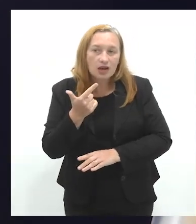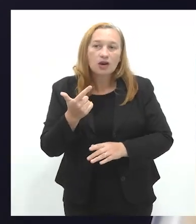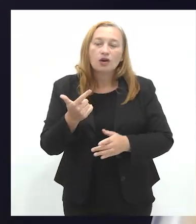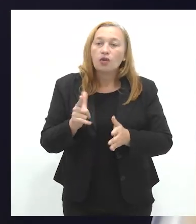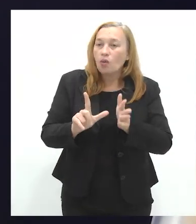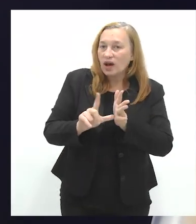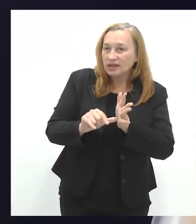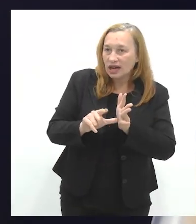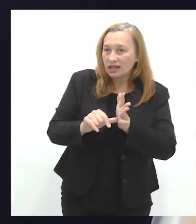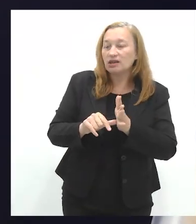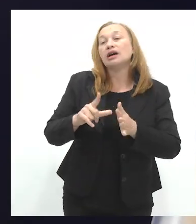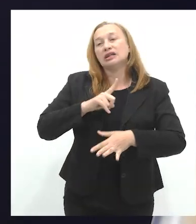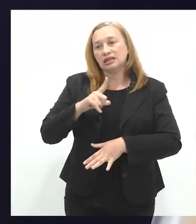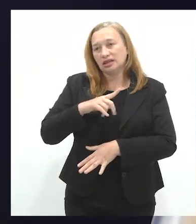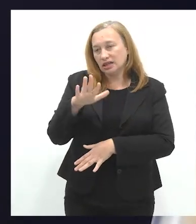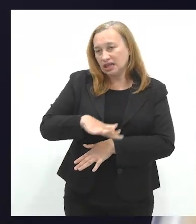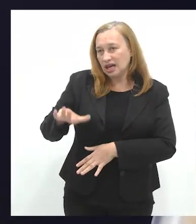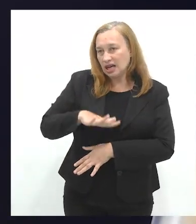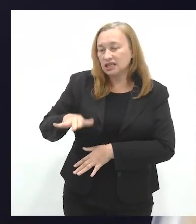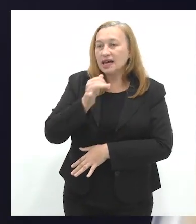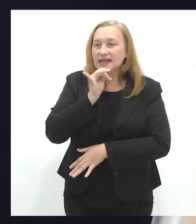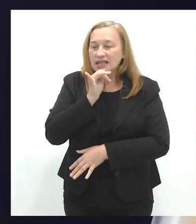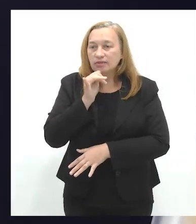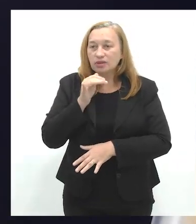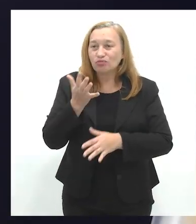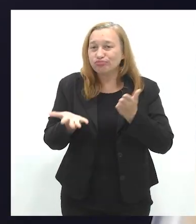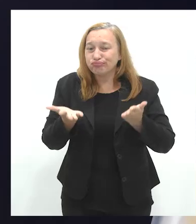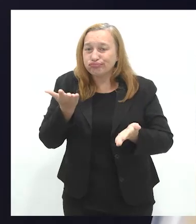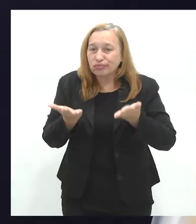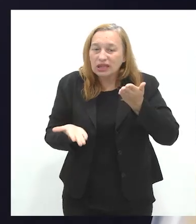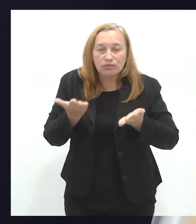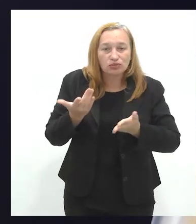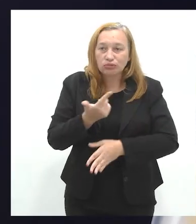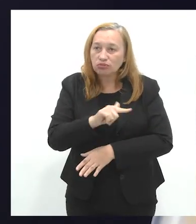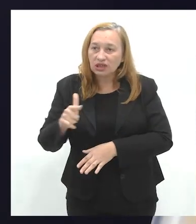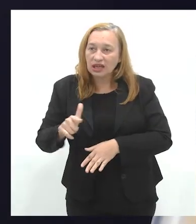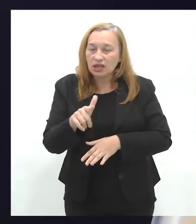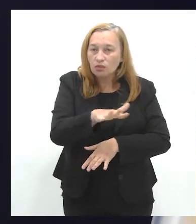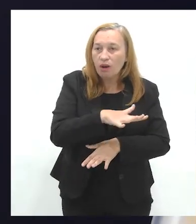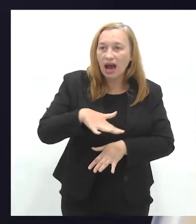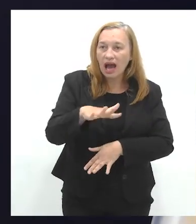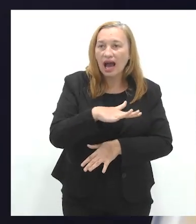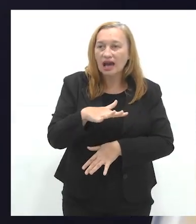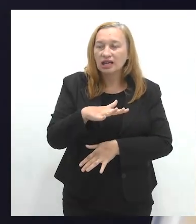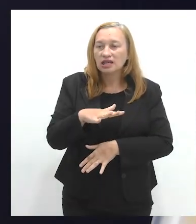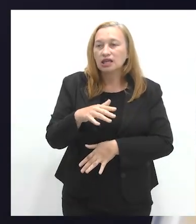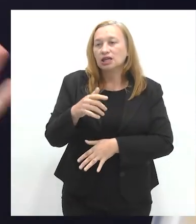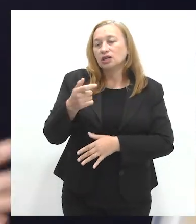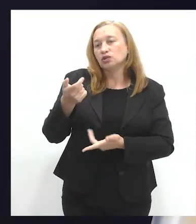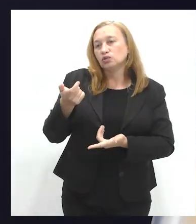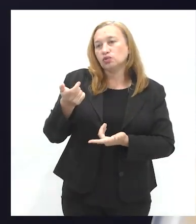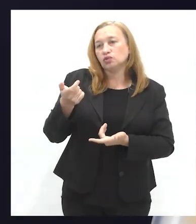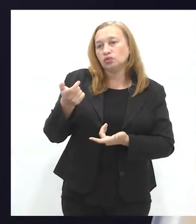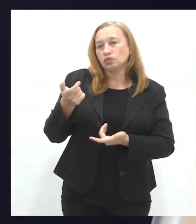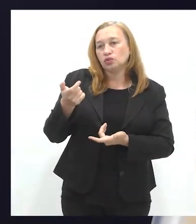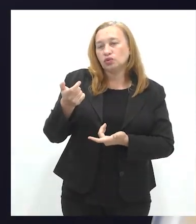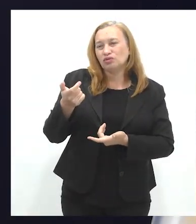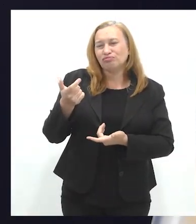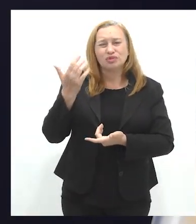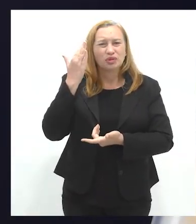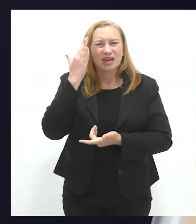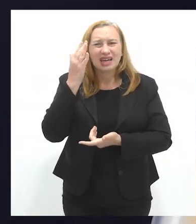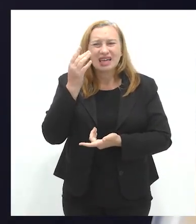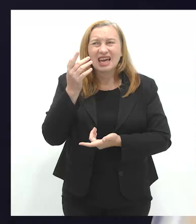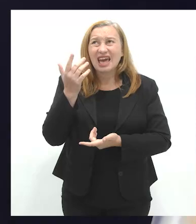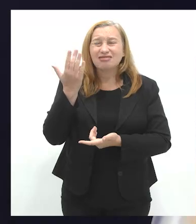exemplo, existem crianças que elas têm um grande desequilíbrio em uma área. No Por exemplo. cognitivo, por exemplo, ela entende